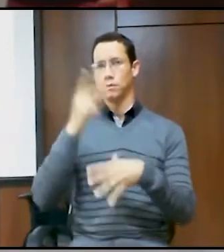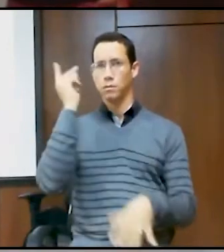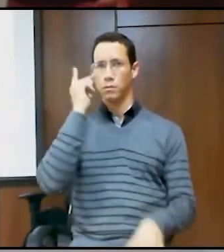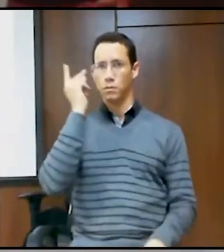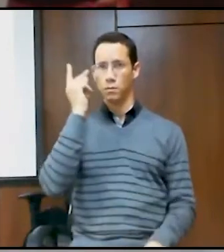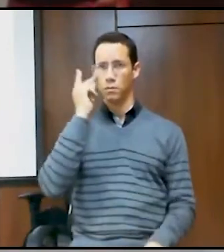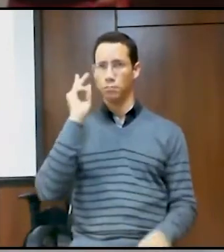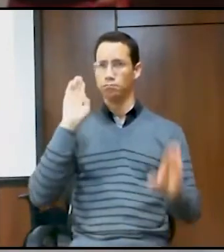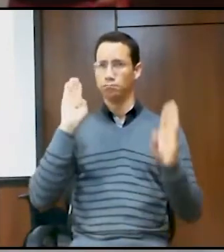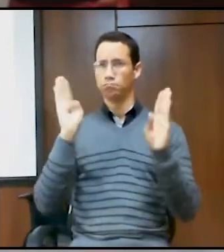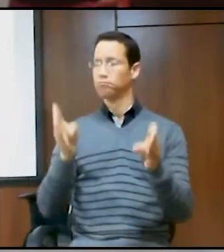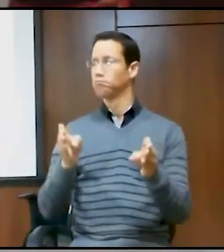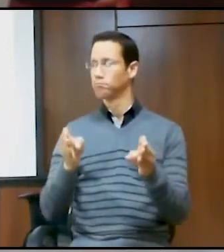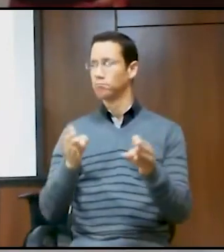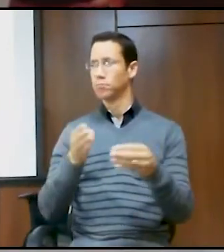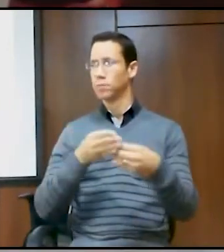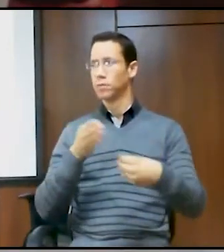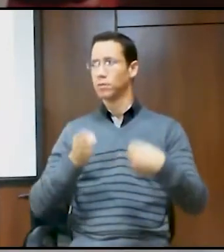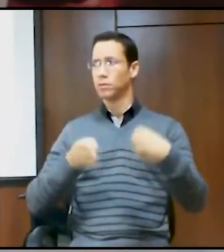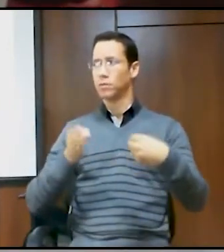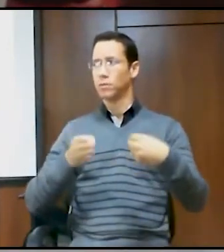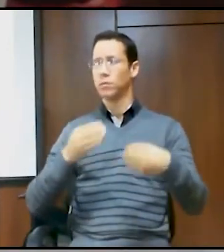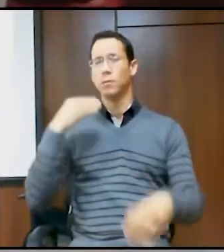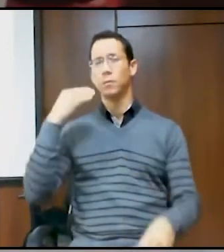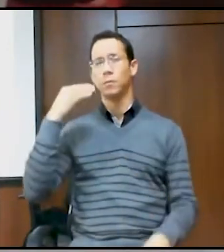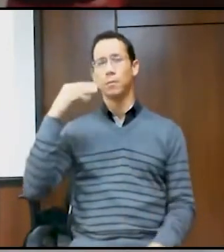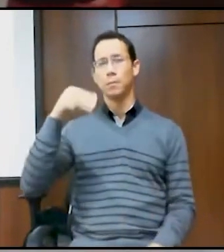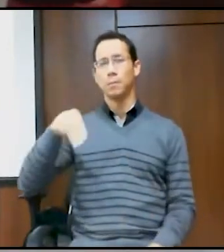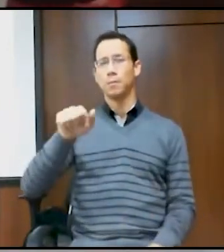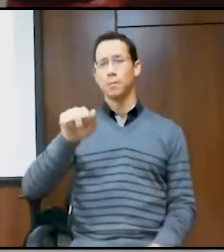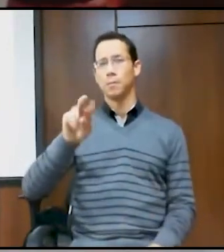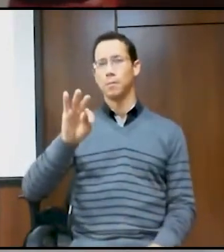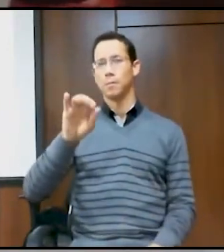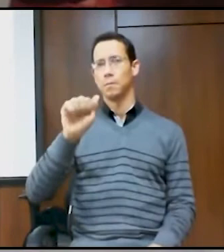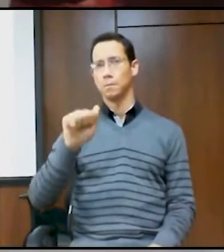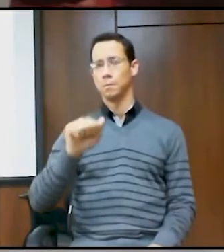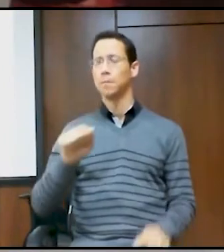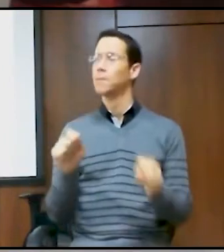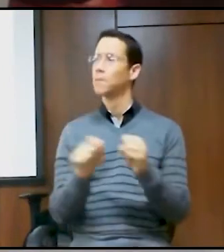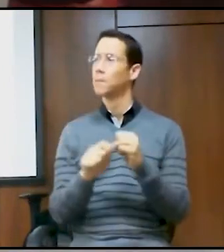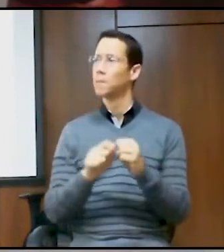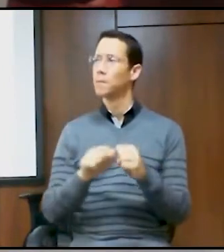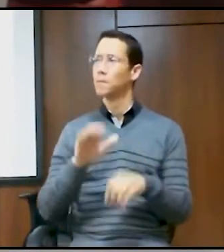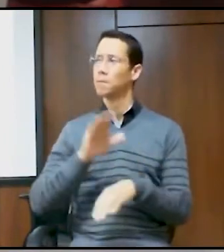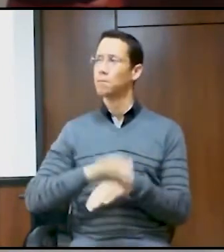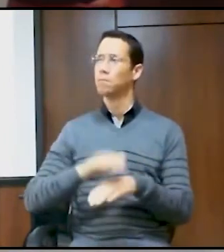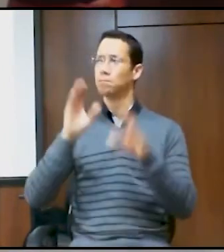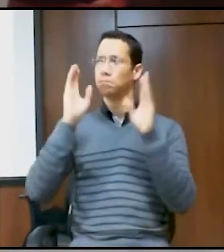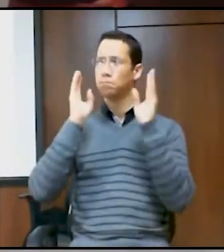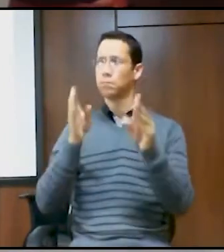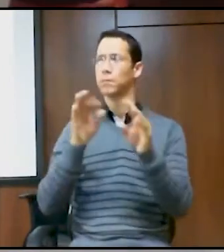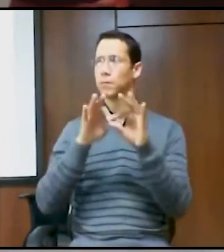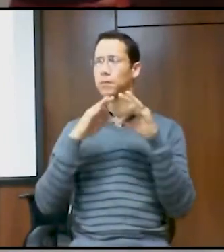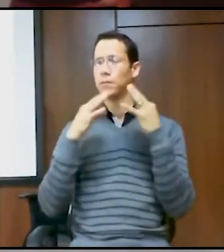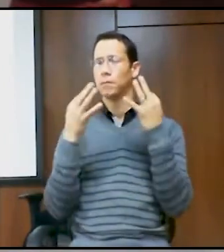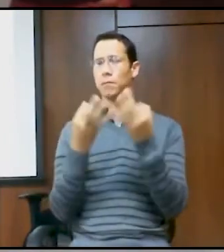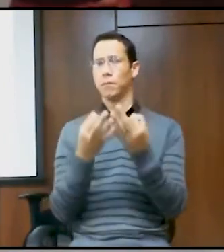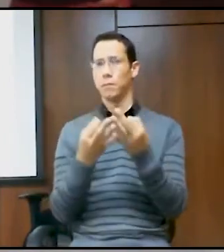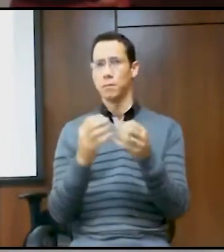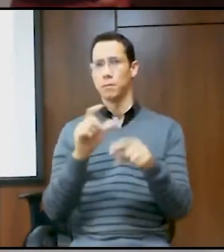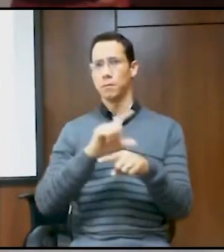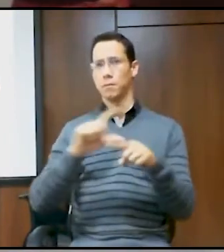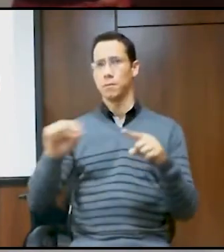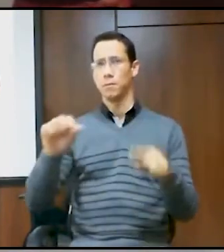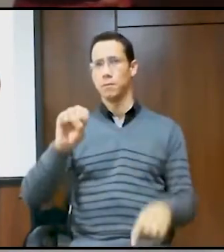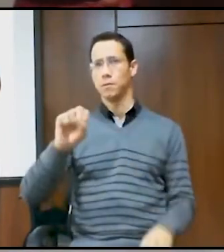extremamente restrito. Na verdade, na gestão Marta mesmo, ele foi feito praticamente só para as famílias que estavam saindo do São Vito